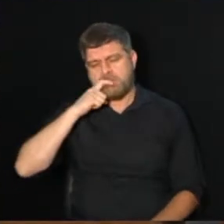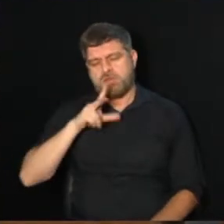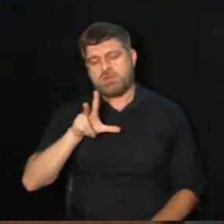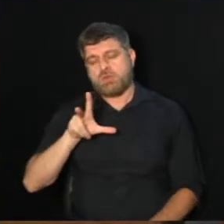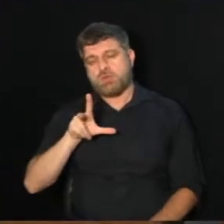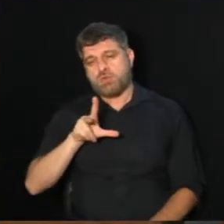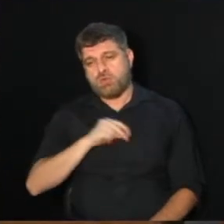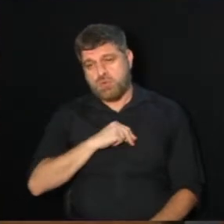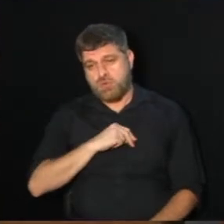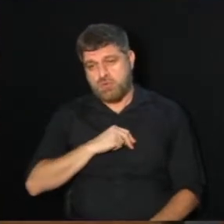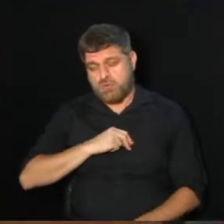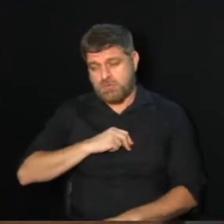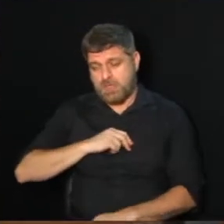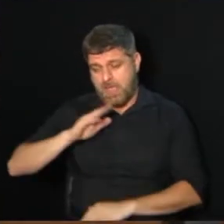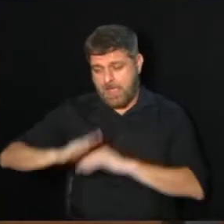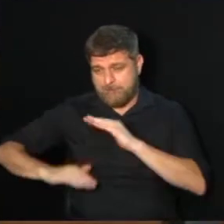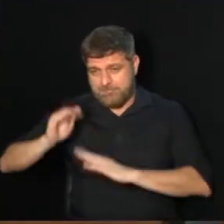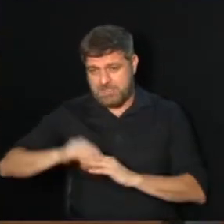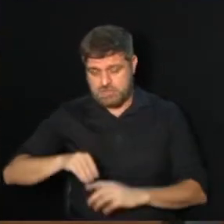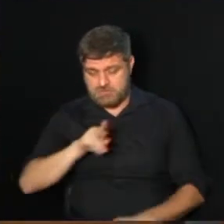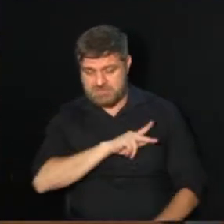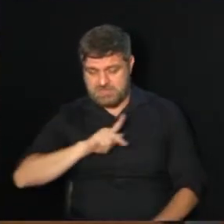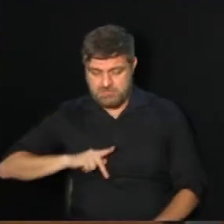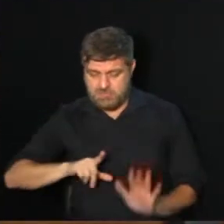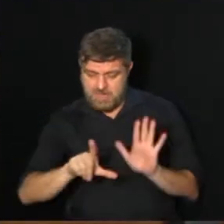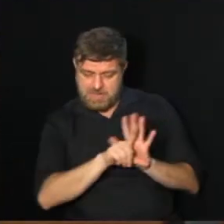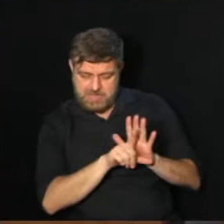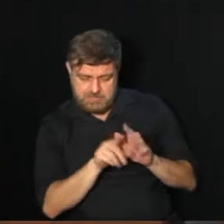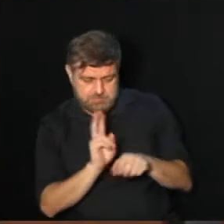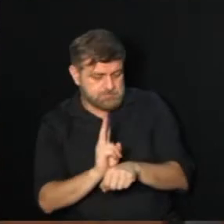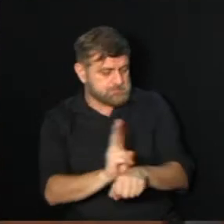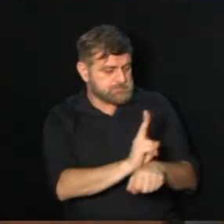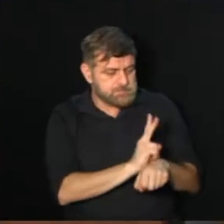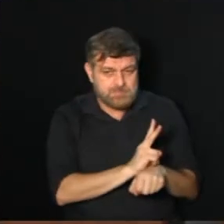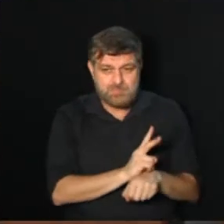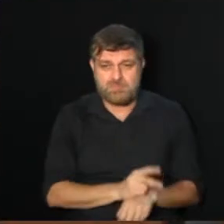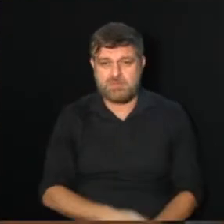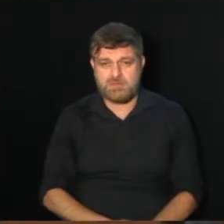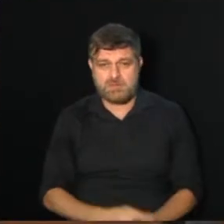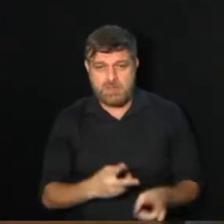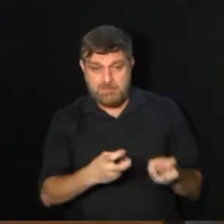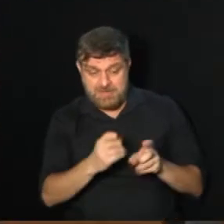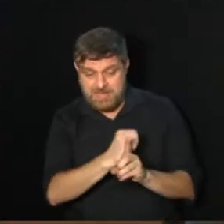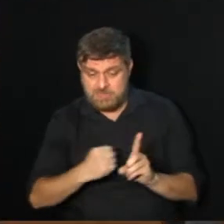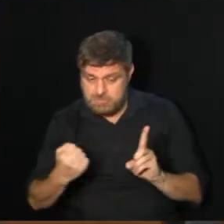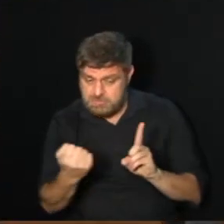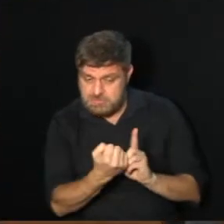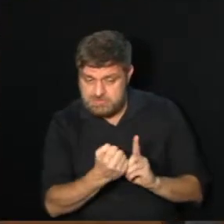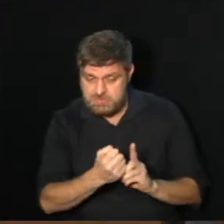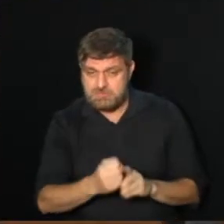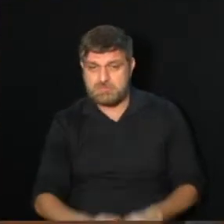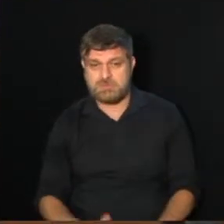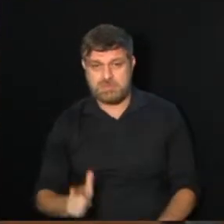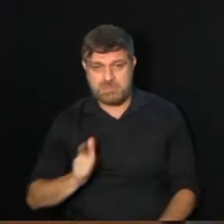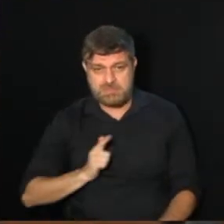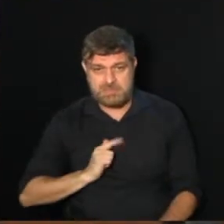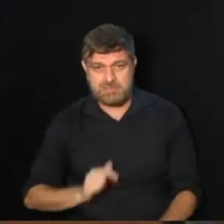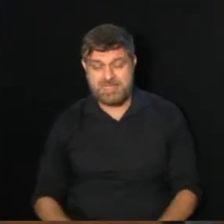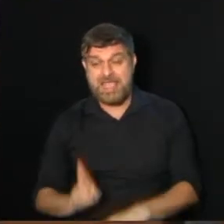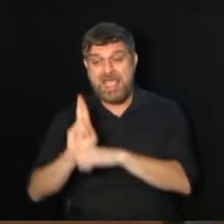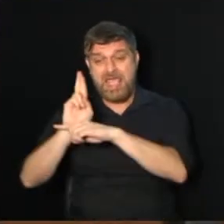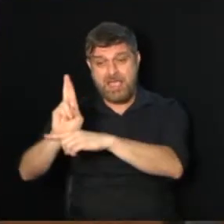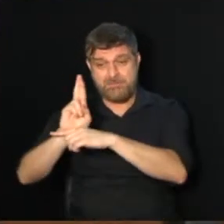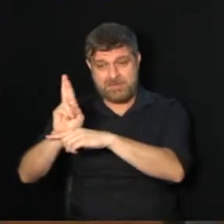Esse papel do Ministério Público de fiscalizar as leis, de fiscalizar o comportamento da sociedade, ter esse papel de